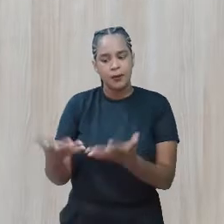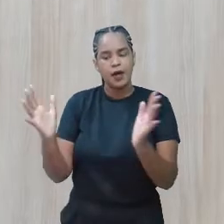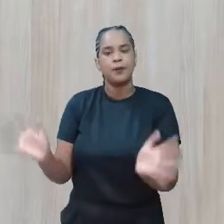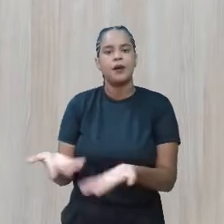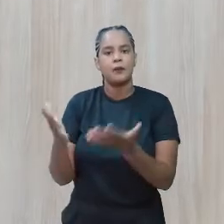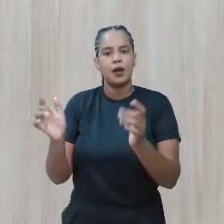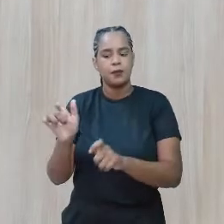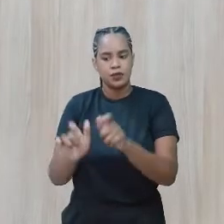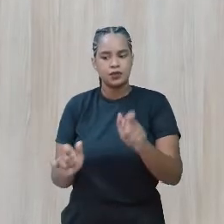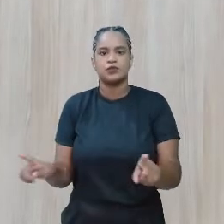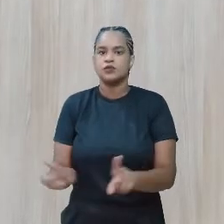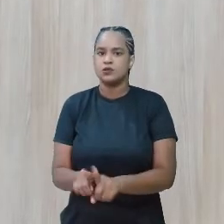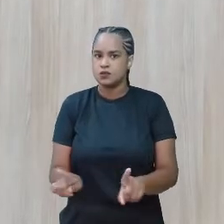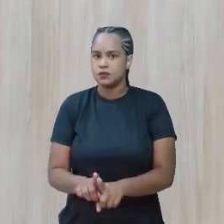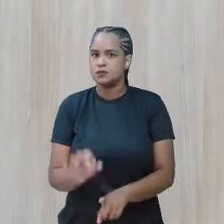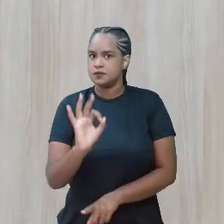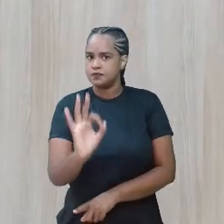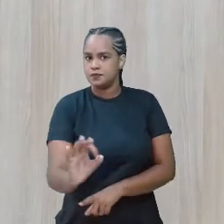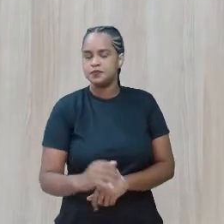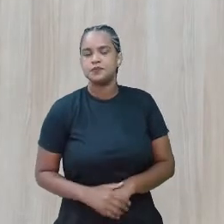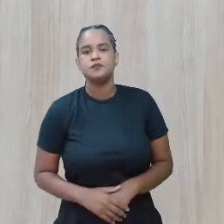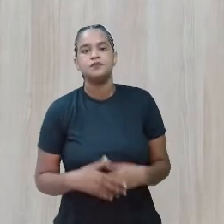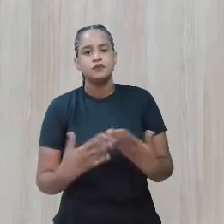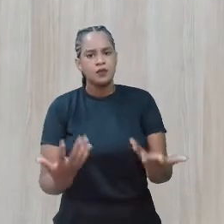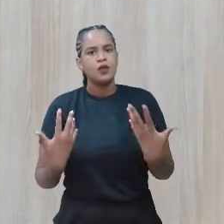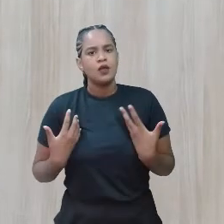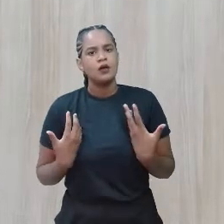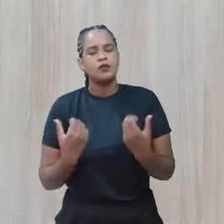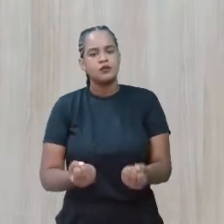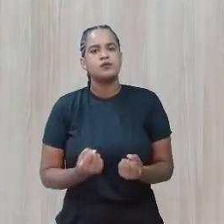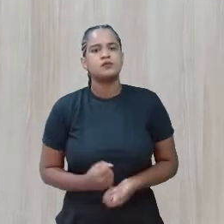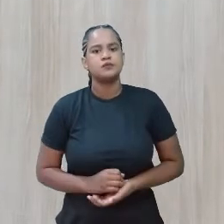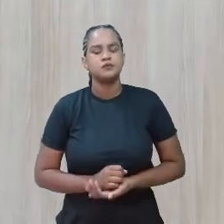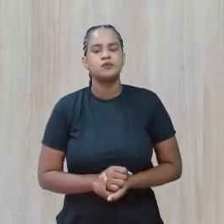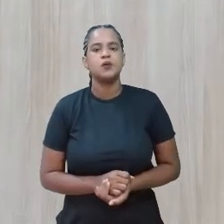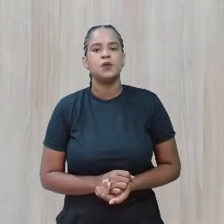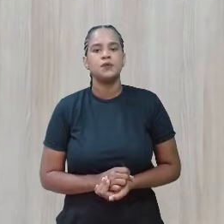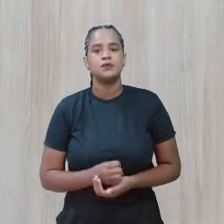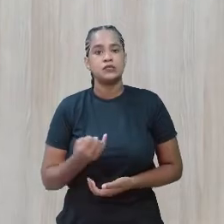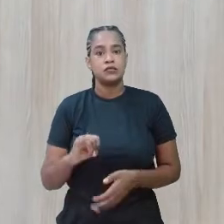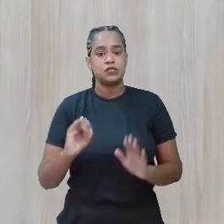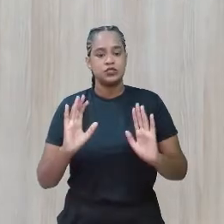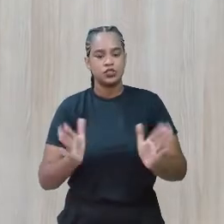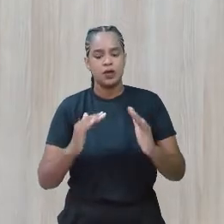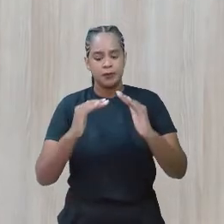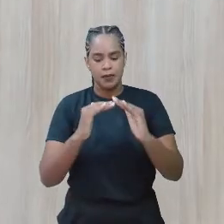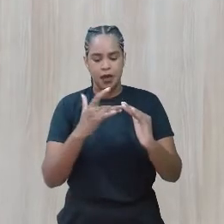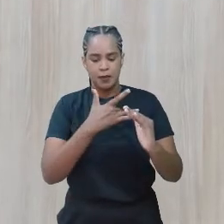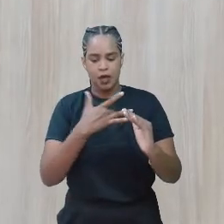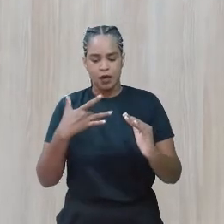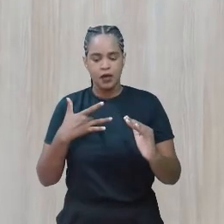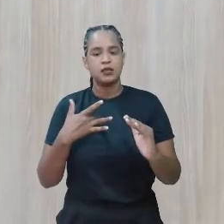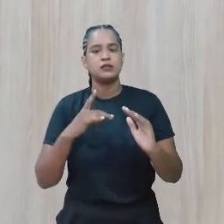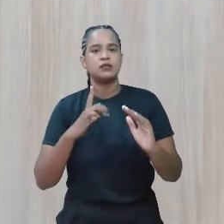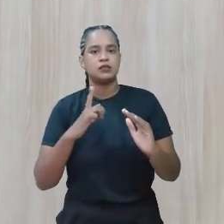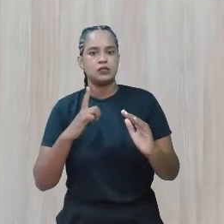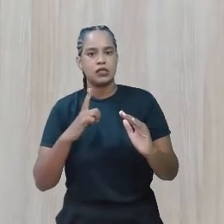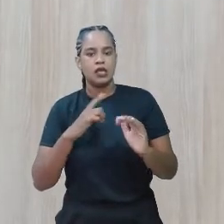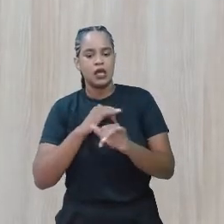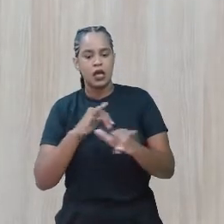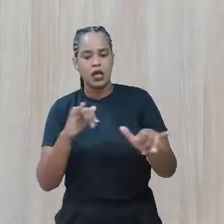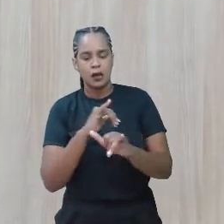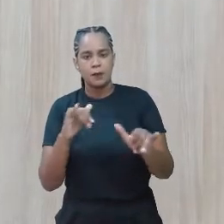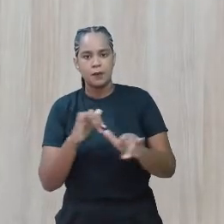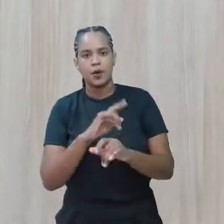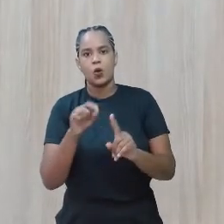esse pessoal a fazer, viu, pessoal? Vamos lá, ver se já tem aí no postinho de saúde essa campanha aí para a mamografia. Mas